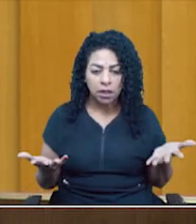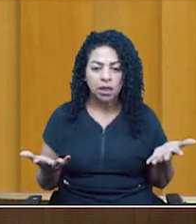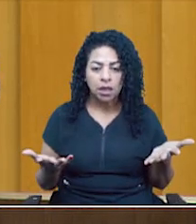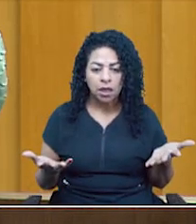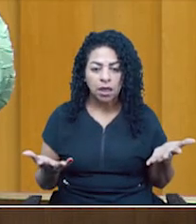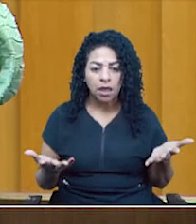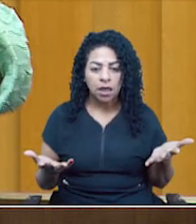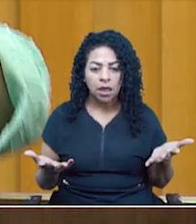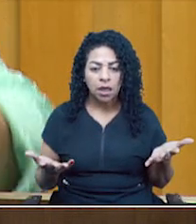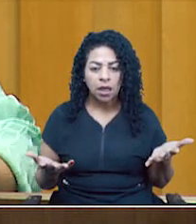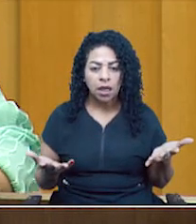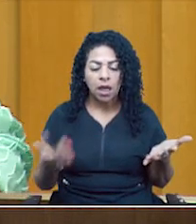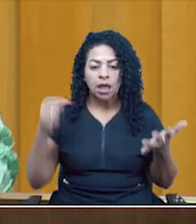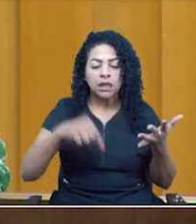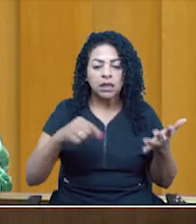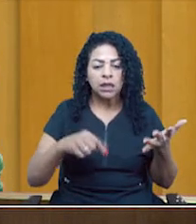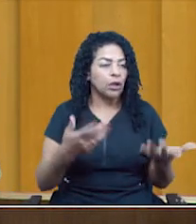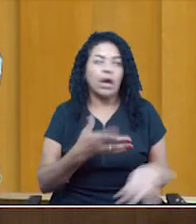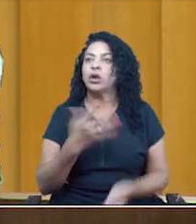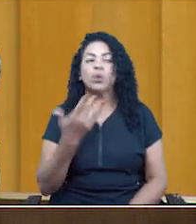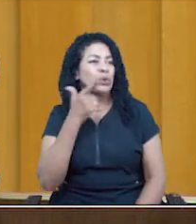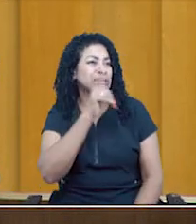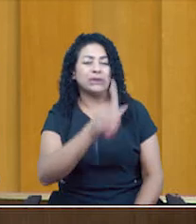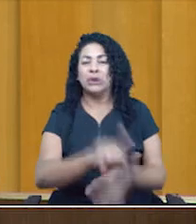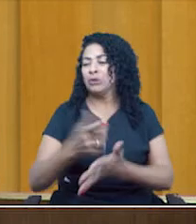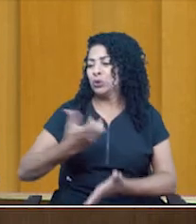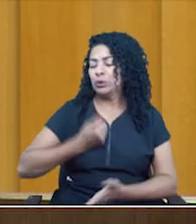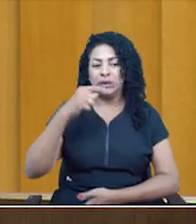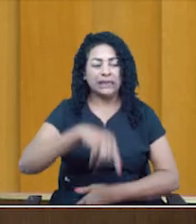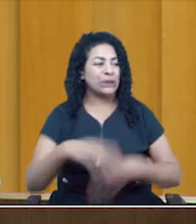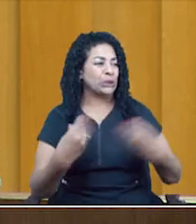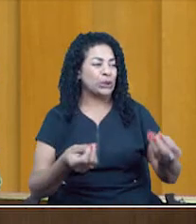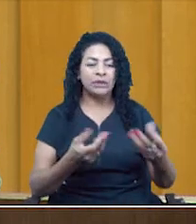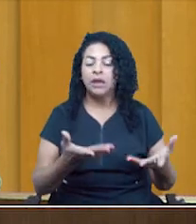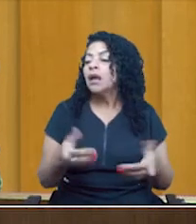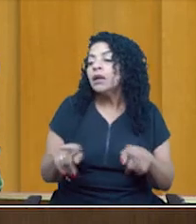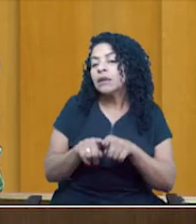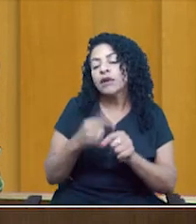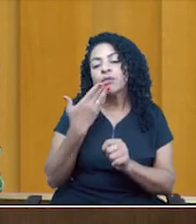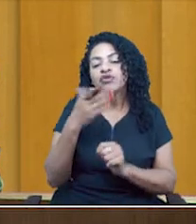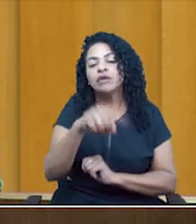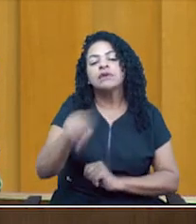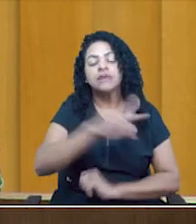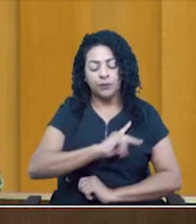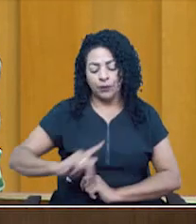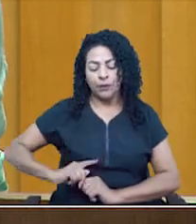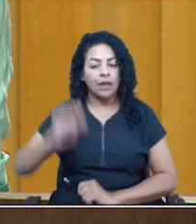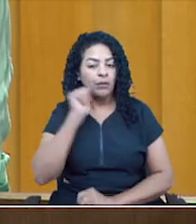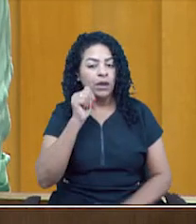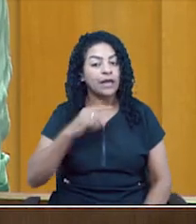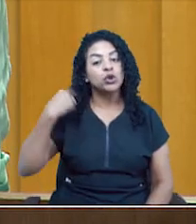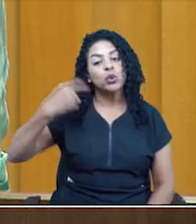aí, faço aqui até um apelo à nossa presidente, doutora Beatriz, que está ali, porque